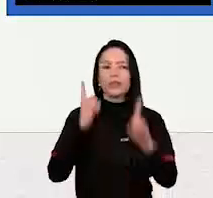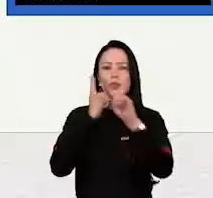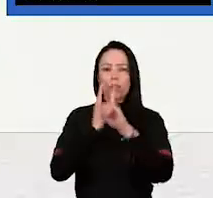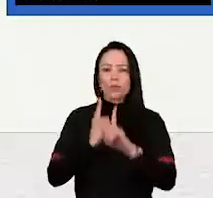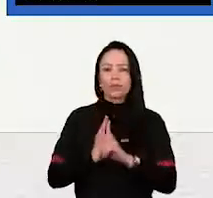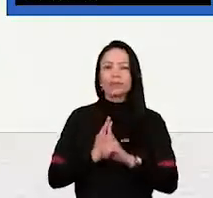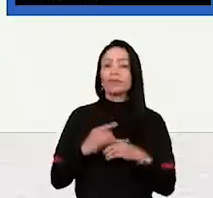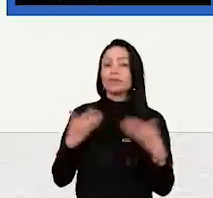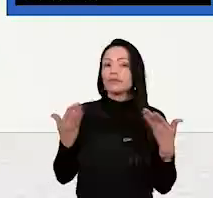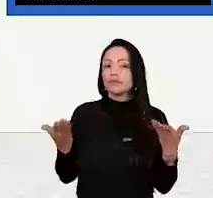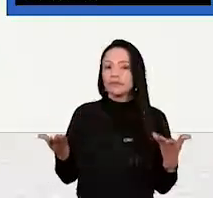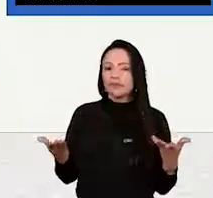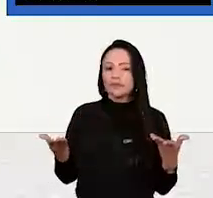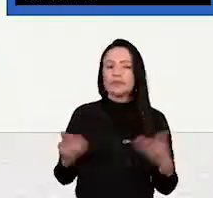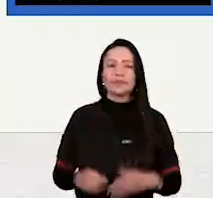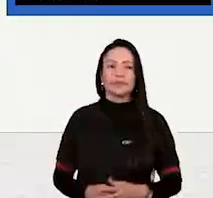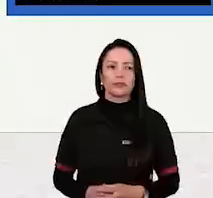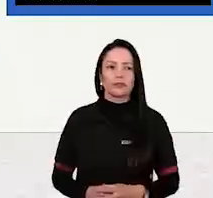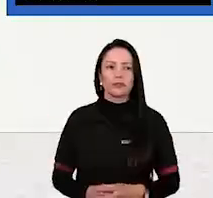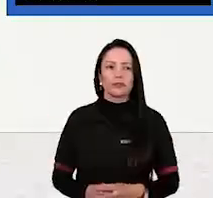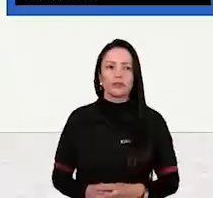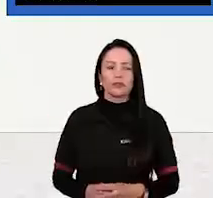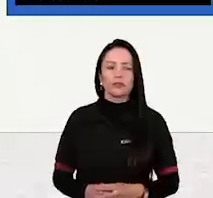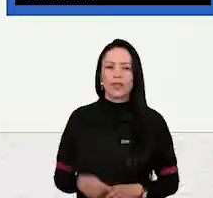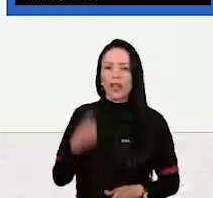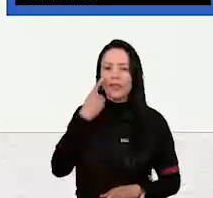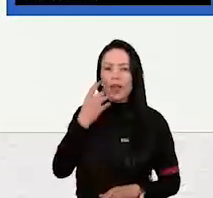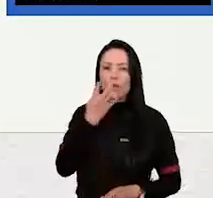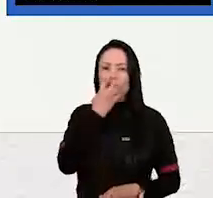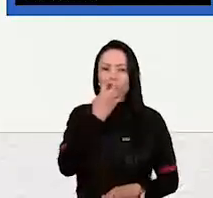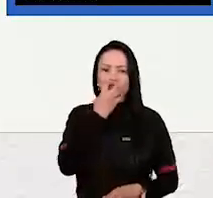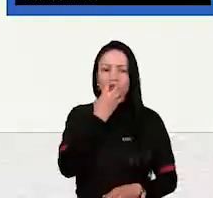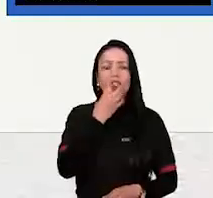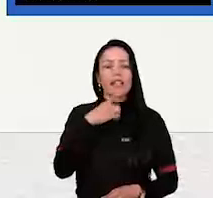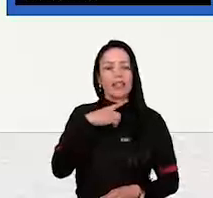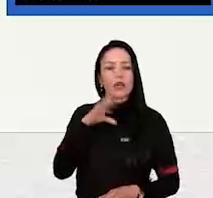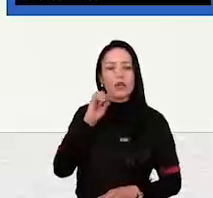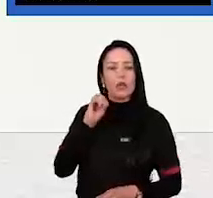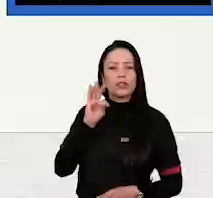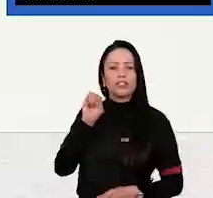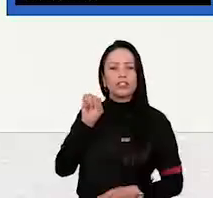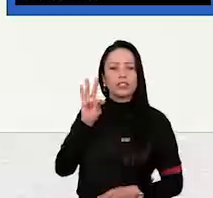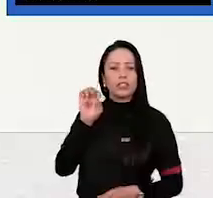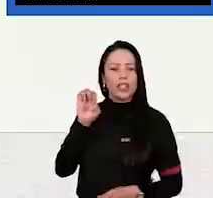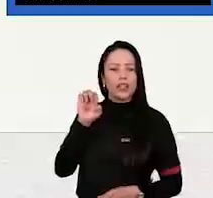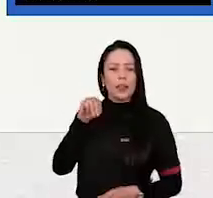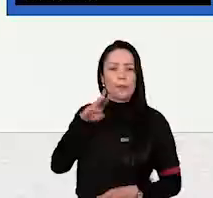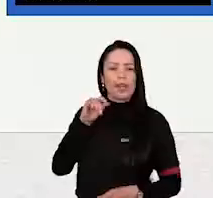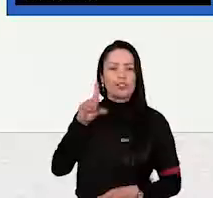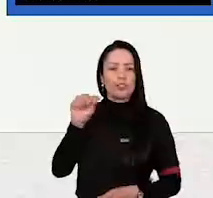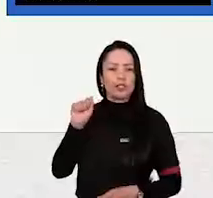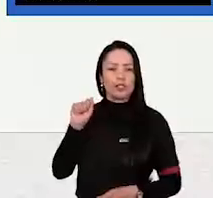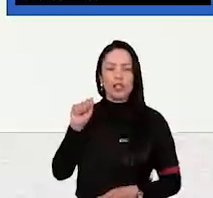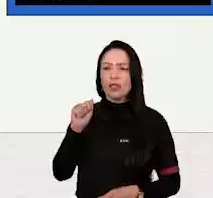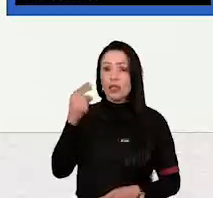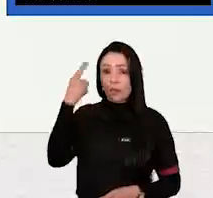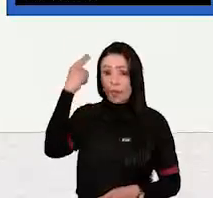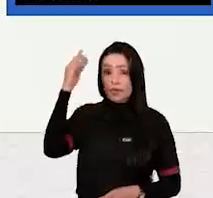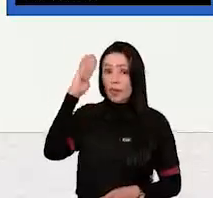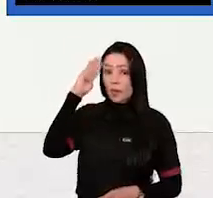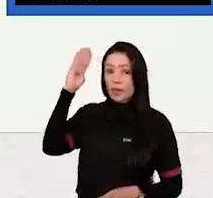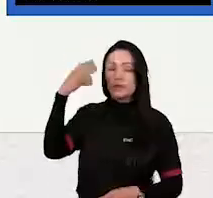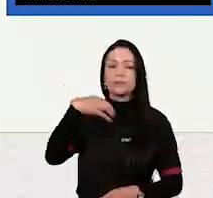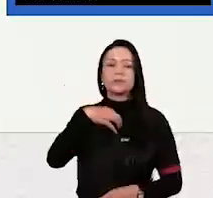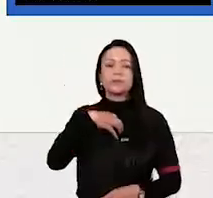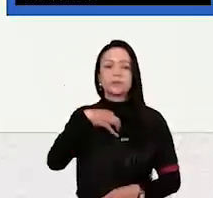encontrar? Né? Quando eu vejo um cão com otite média ou com sintomas de otite média, lembrando que um dos principais sintomas de